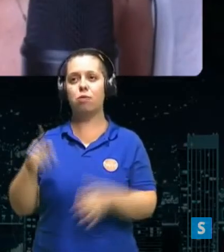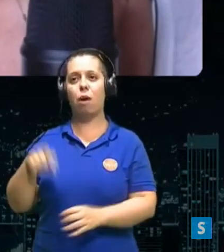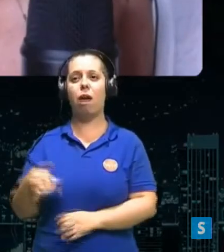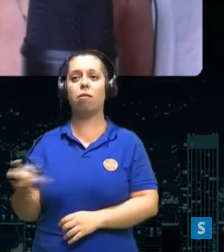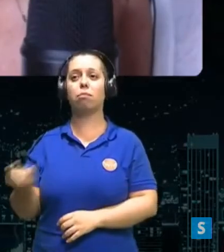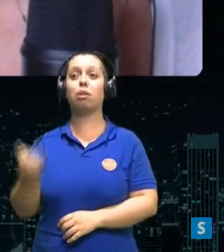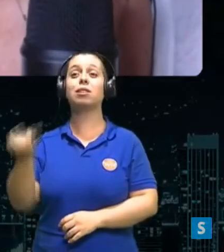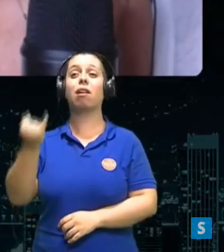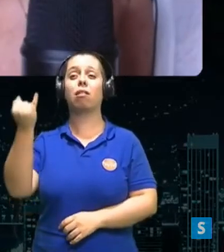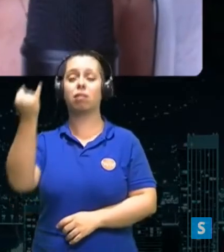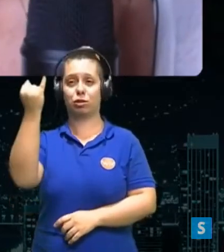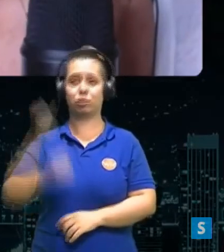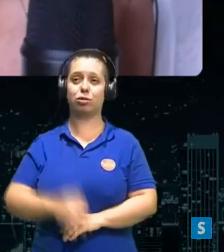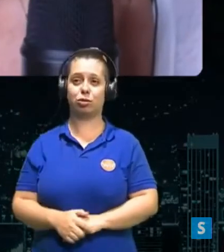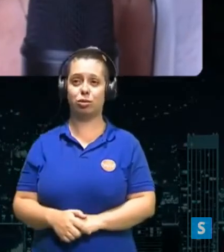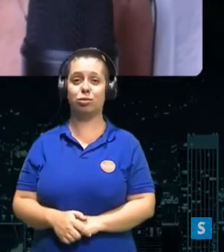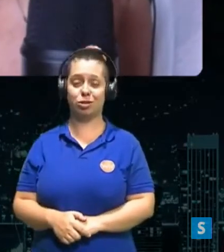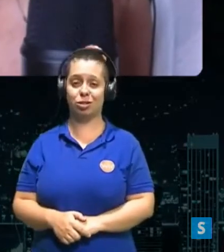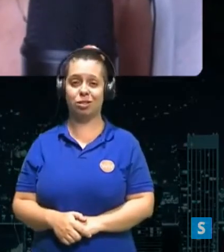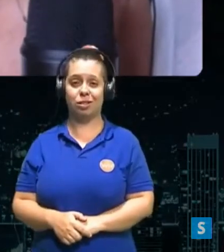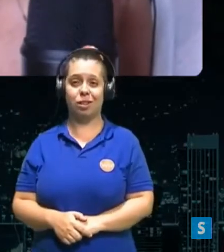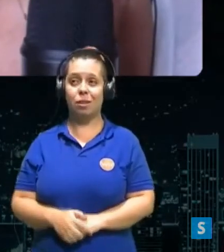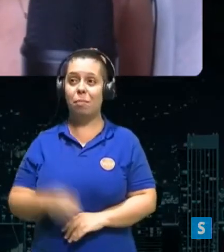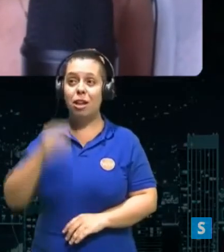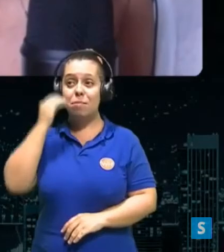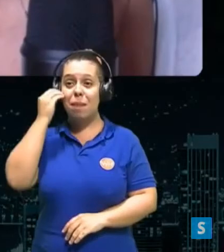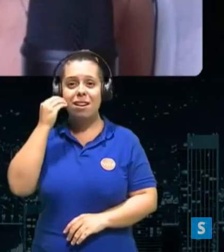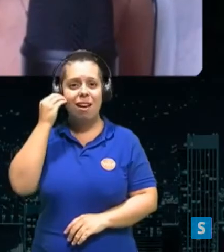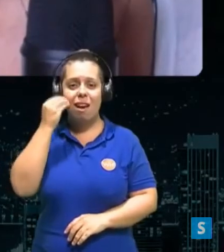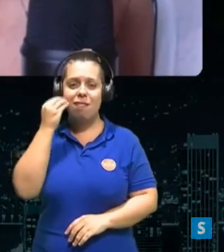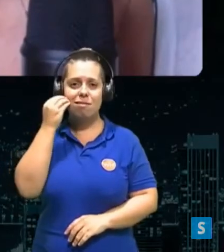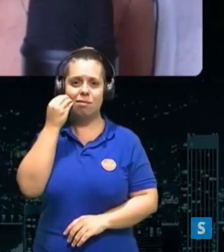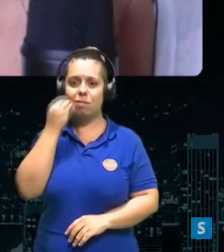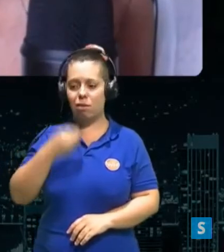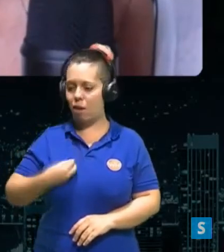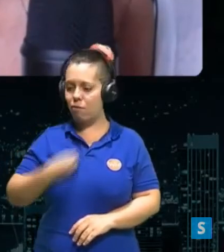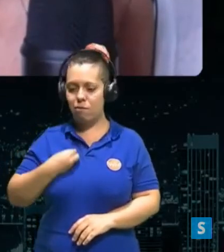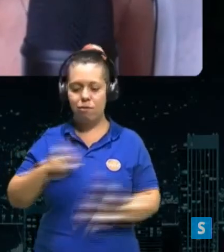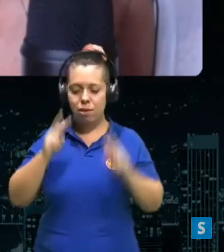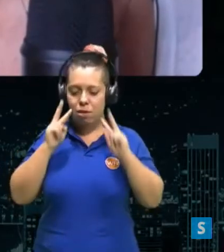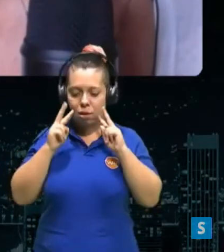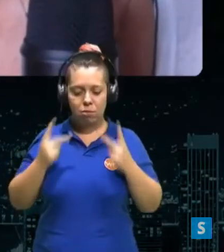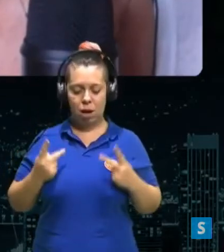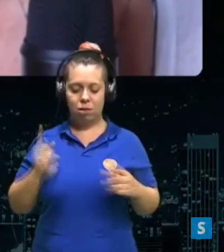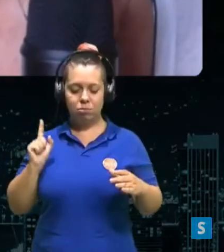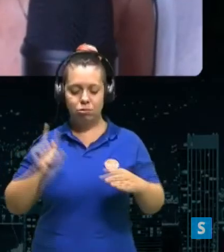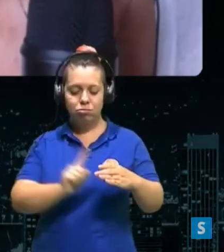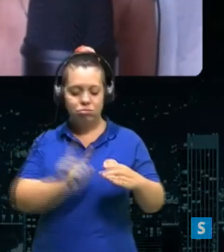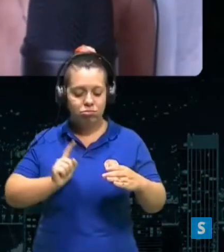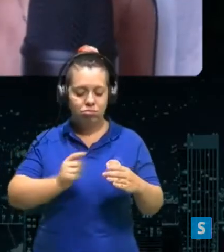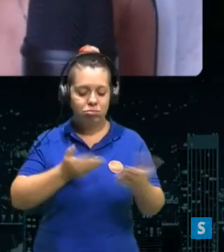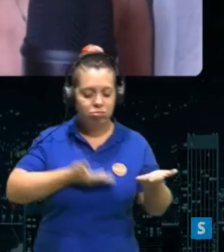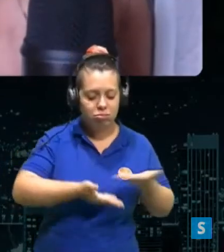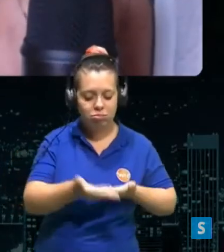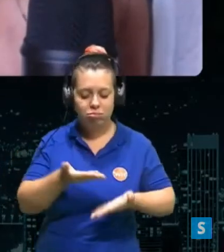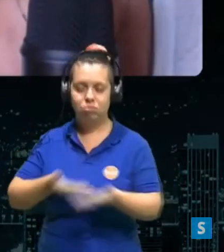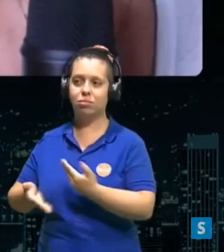para as experiências da vida humana estaria entre outros e viver juntos